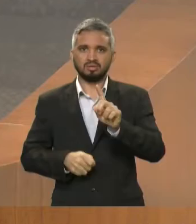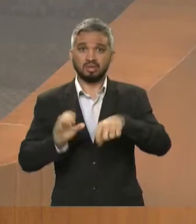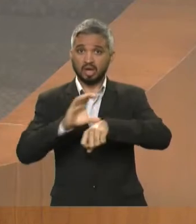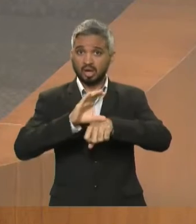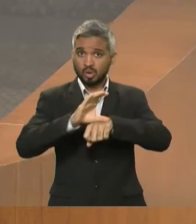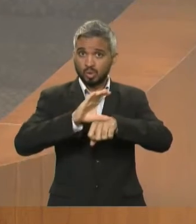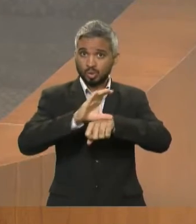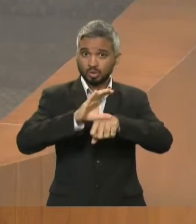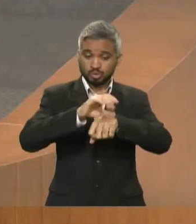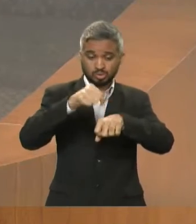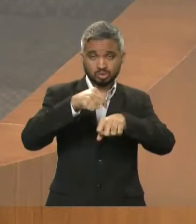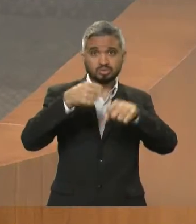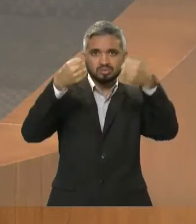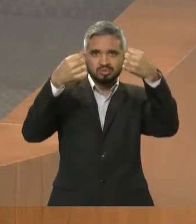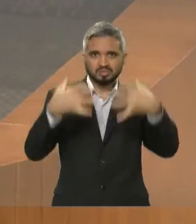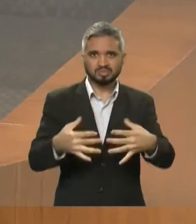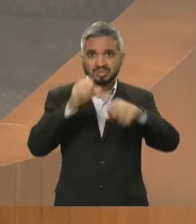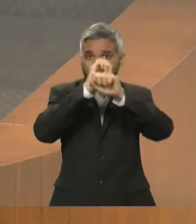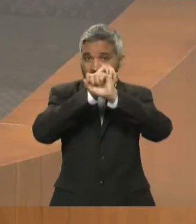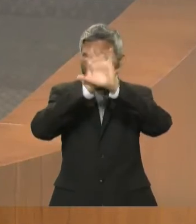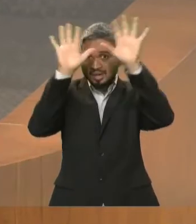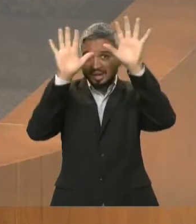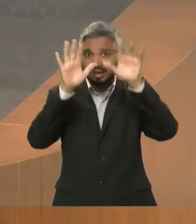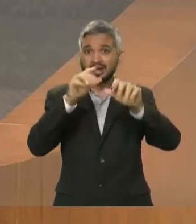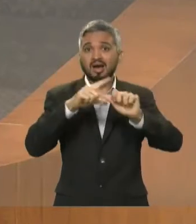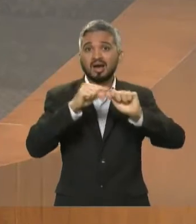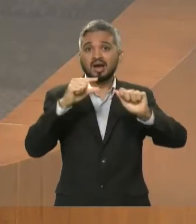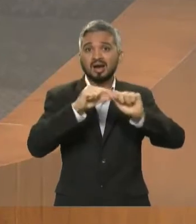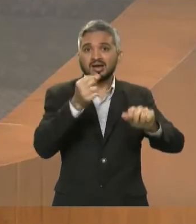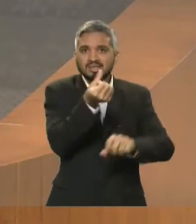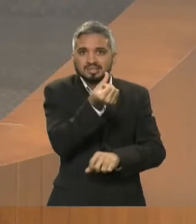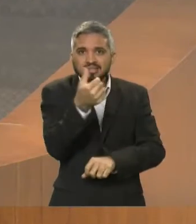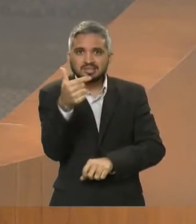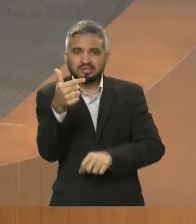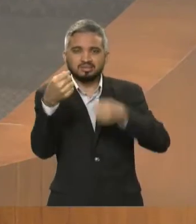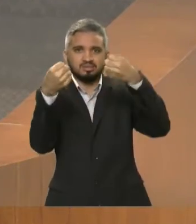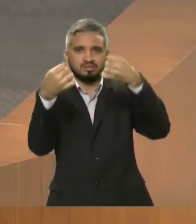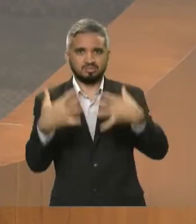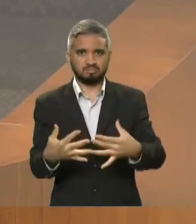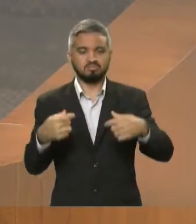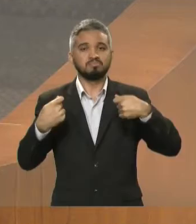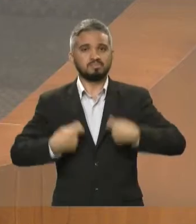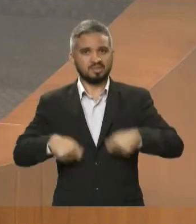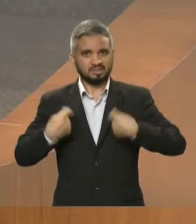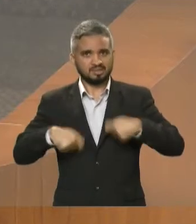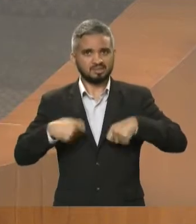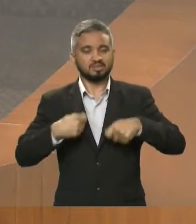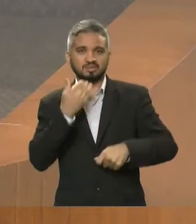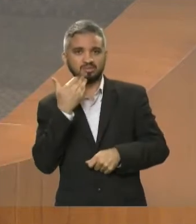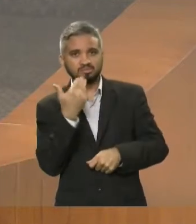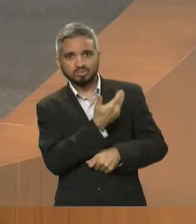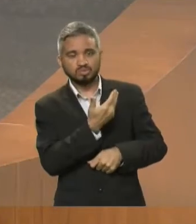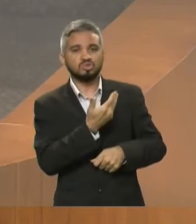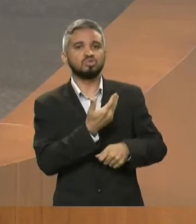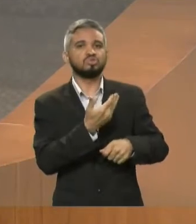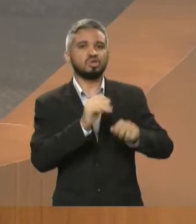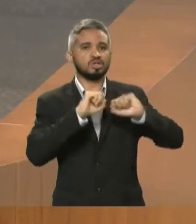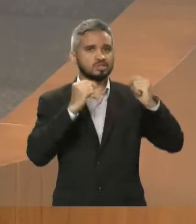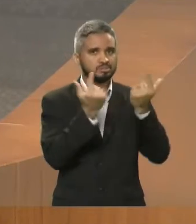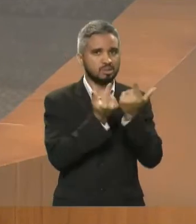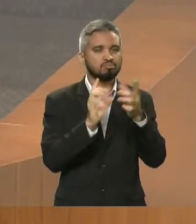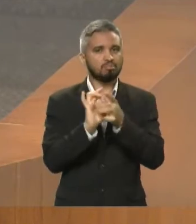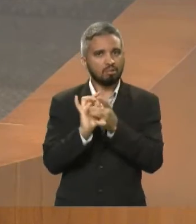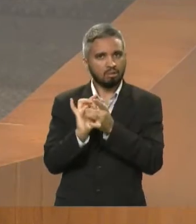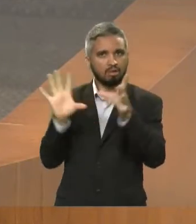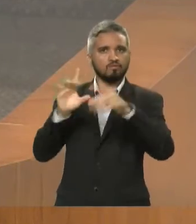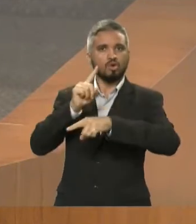agora. É a Constituição Estadual, no seu artigo 62, que quando foi elaborada, quando ela foi criada, ela já criou esse